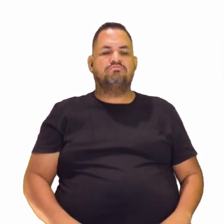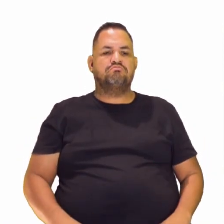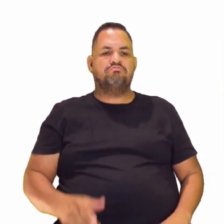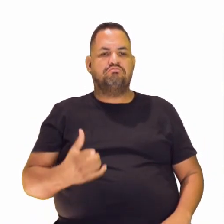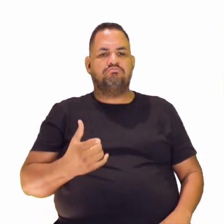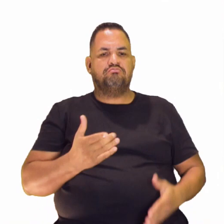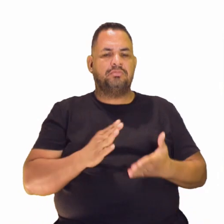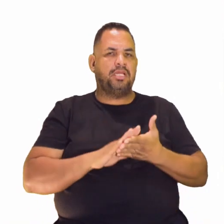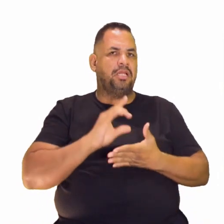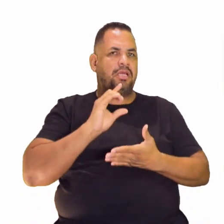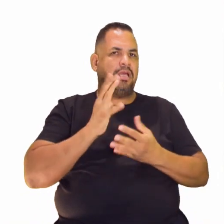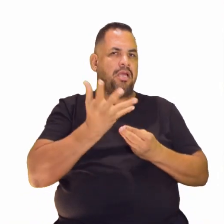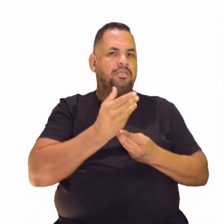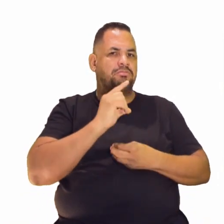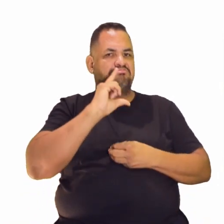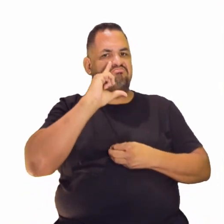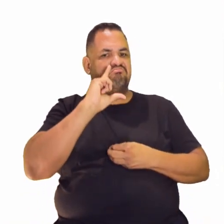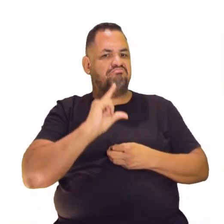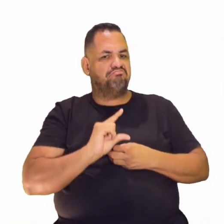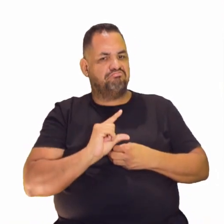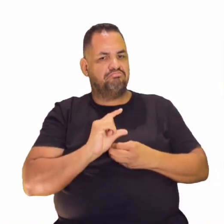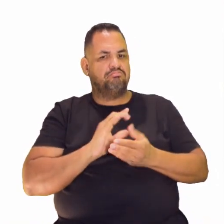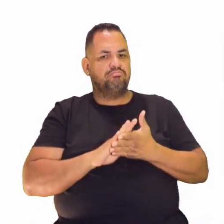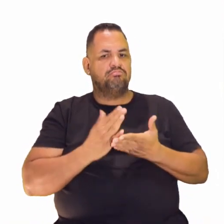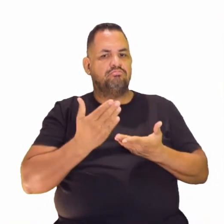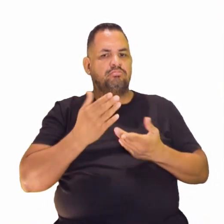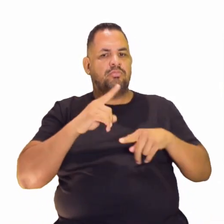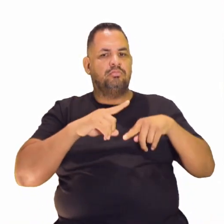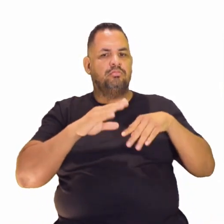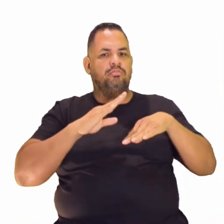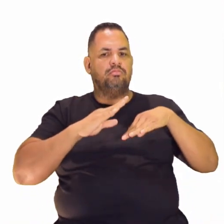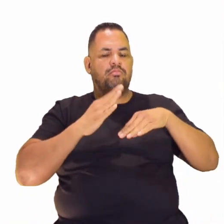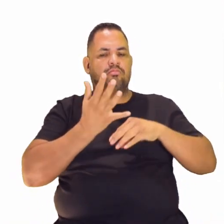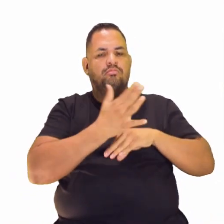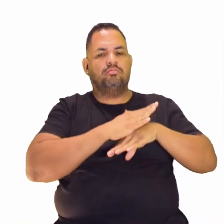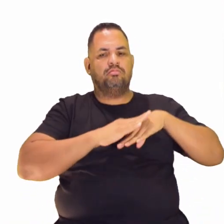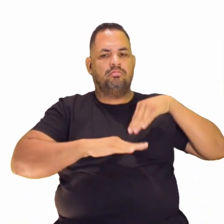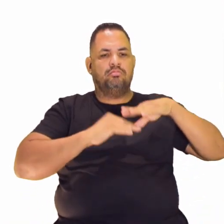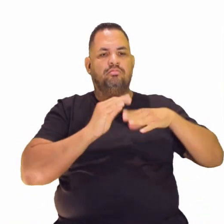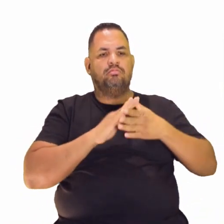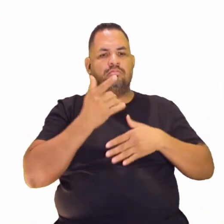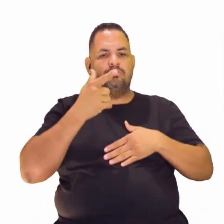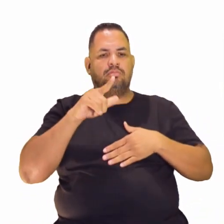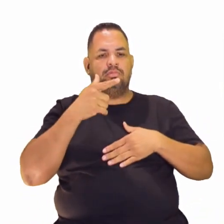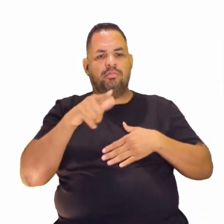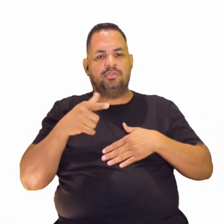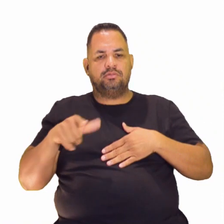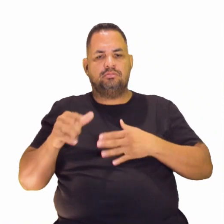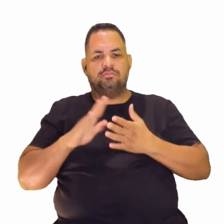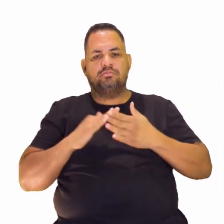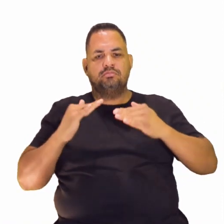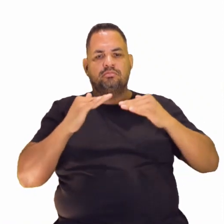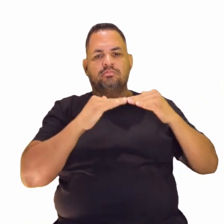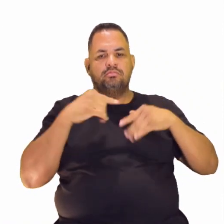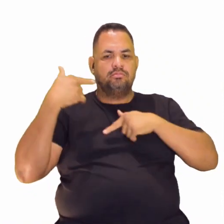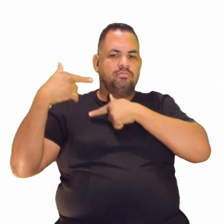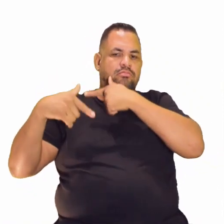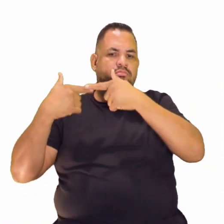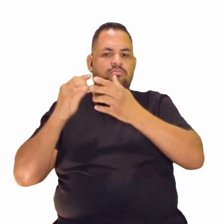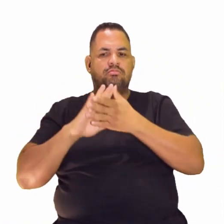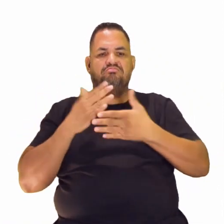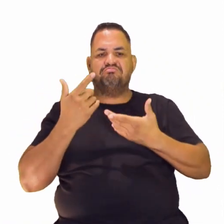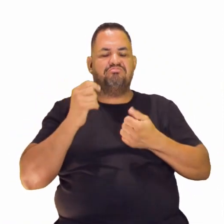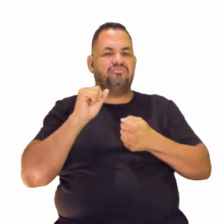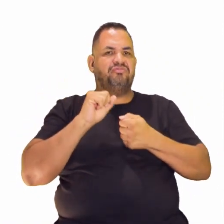considerado uma arte menor, cujo artesão apenas repete o mesmo padrão tradicional sem